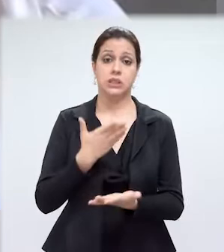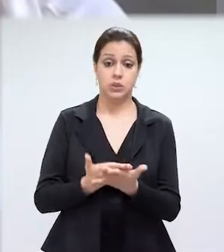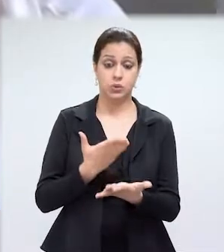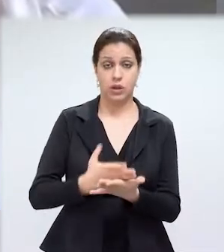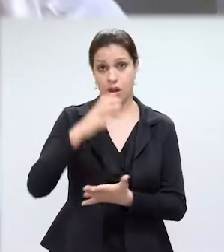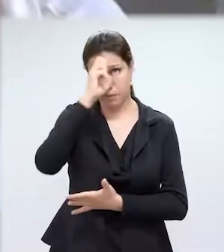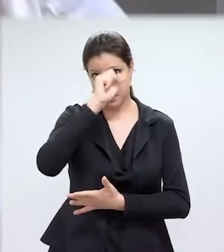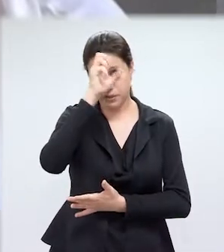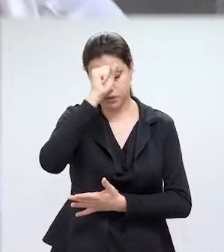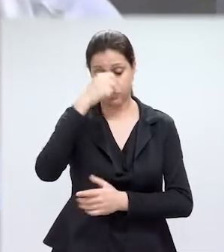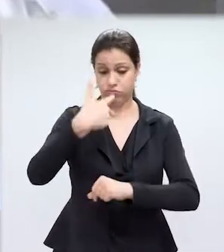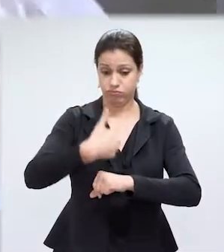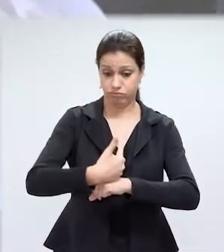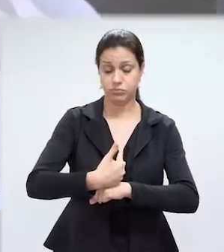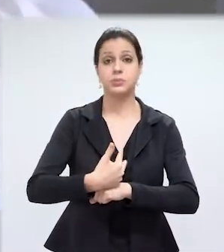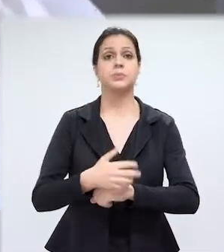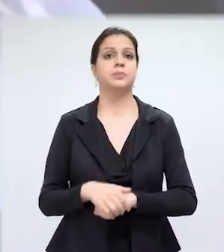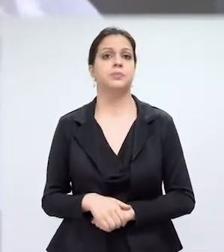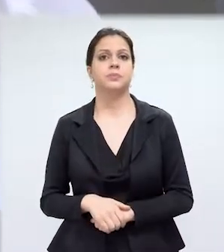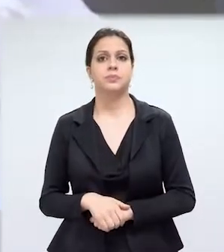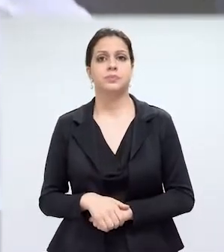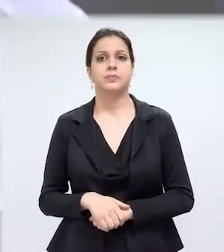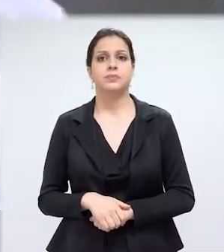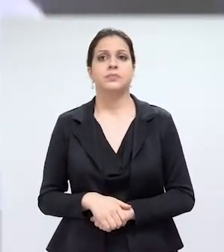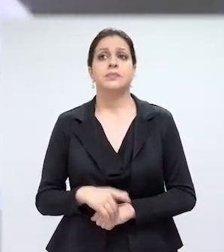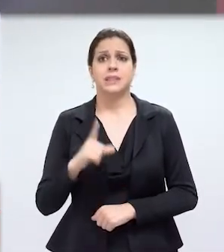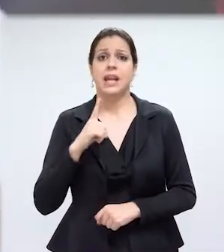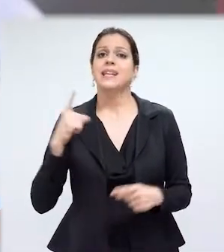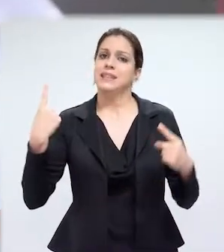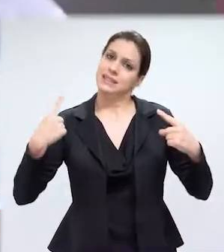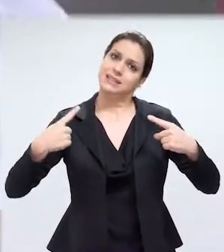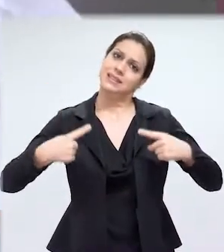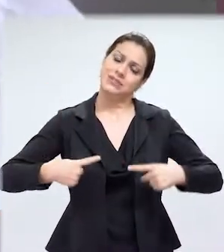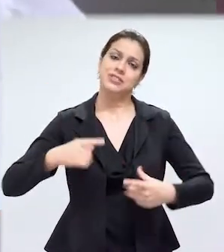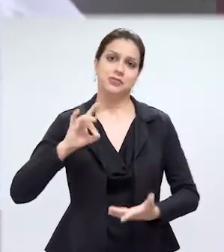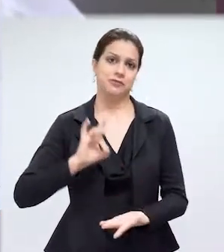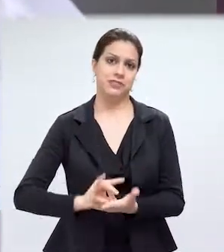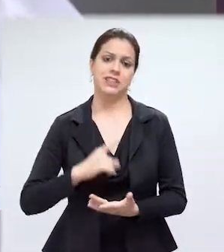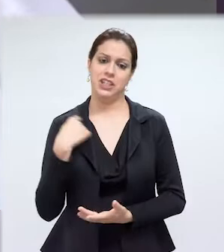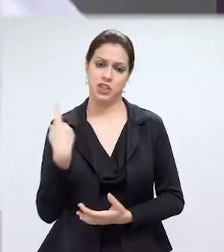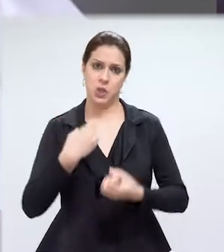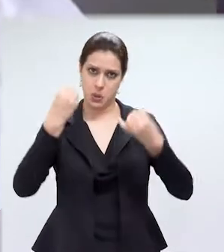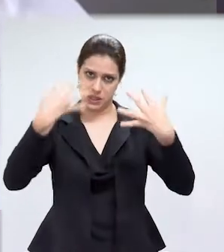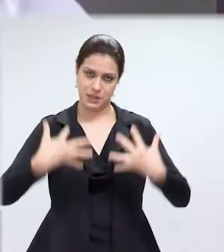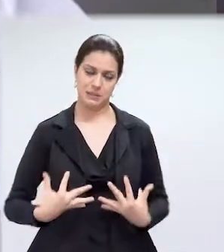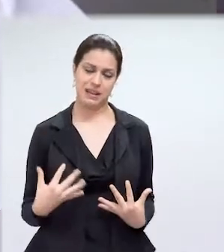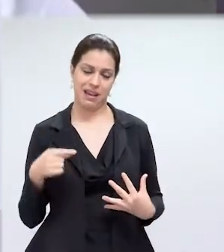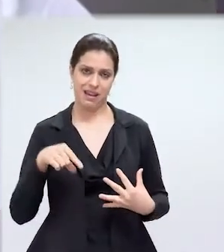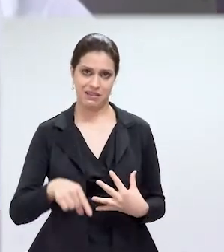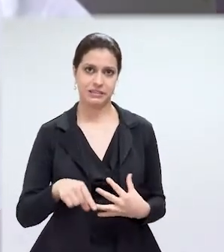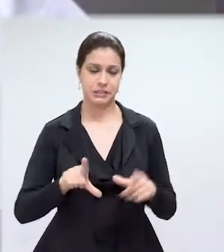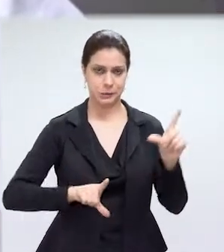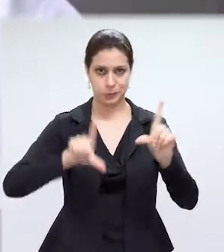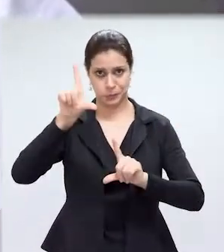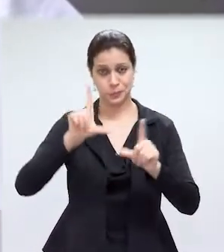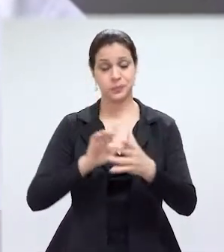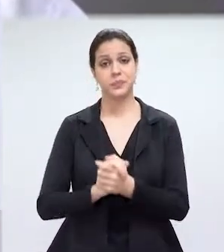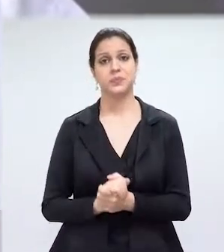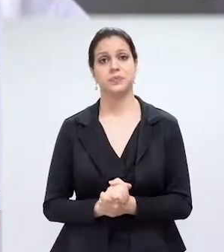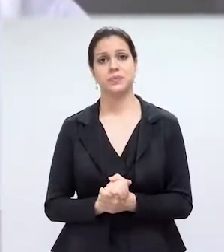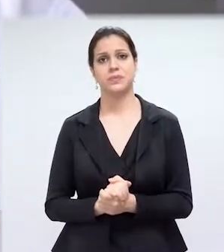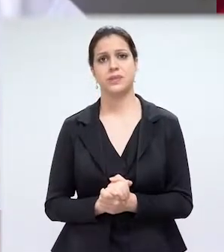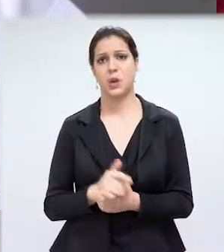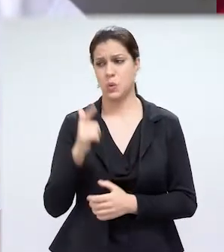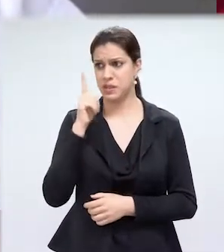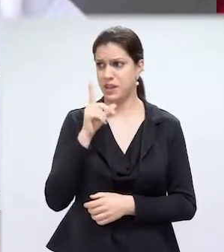até mesmo ao acesso a esses recursos todos, nessa onda ainda de desafios, né, no que a gente está falando